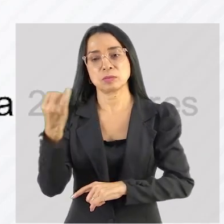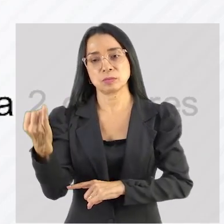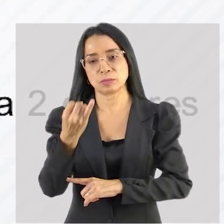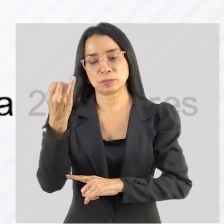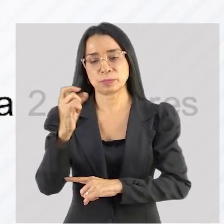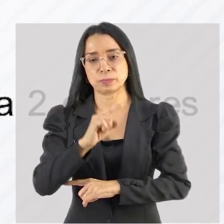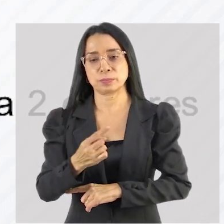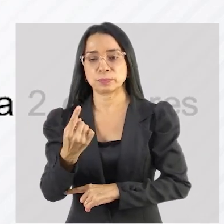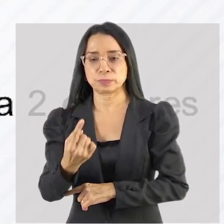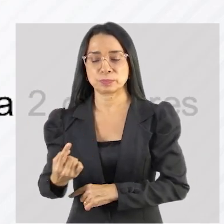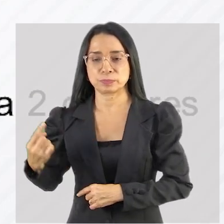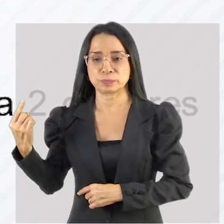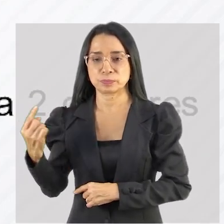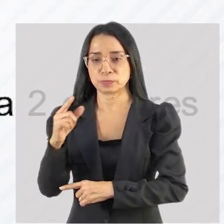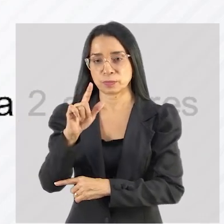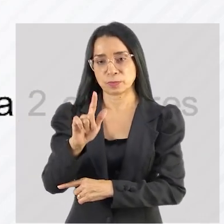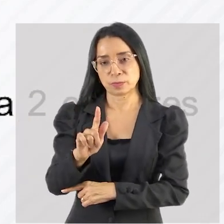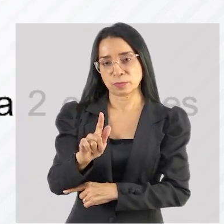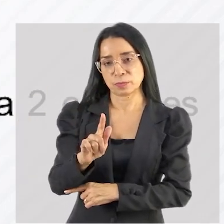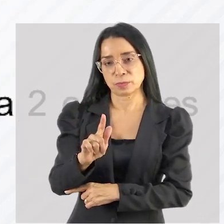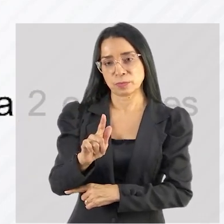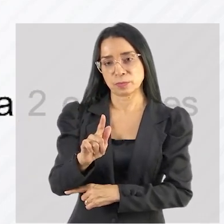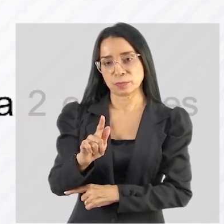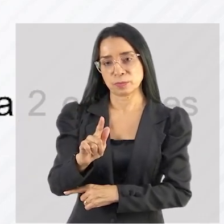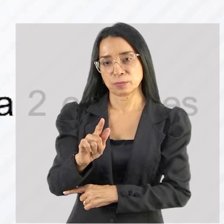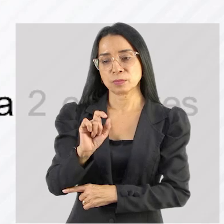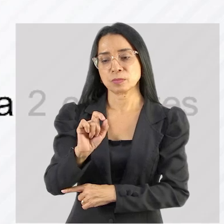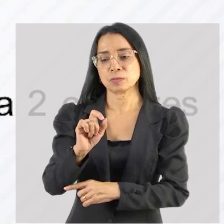640 gramas de quê? De farinha.